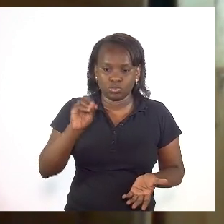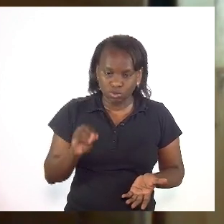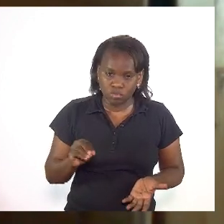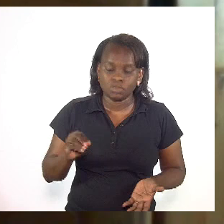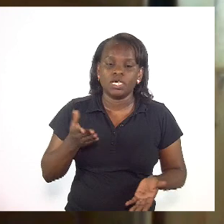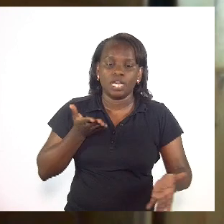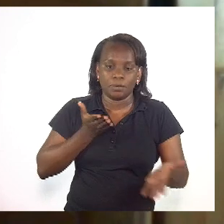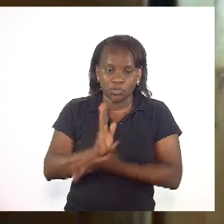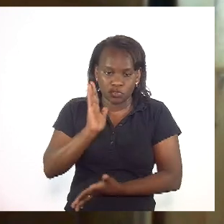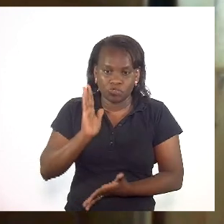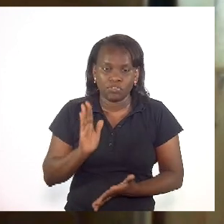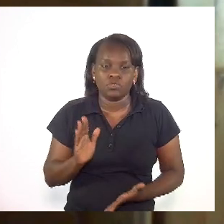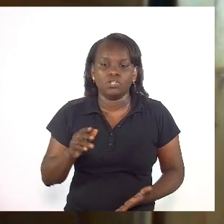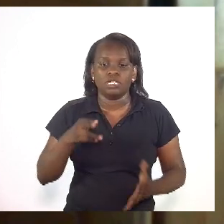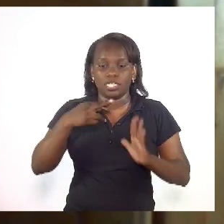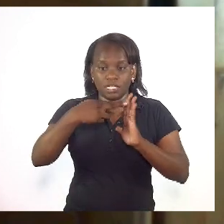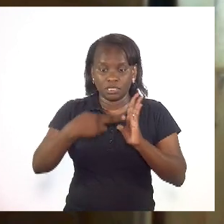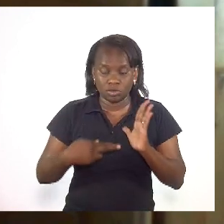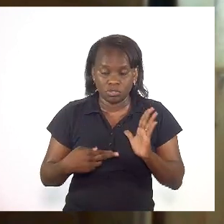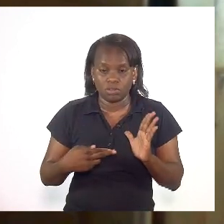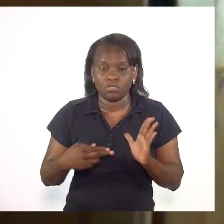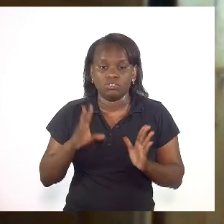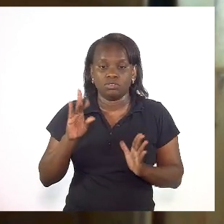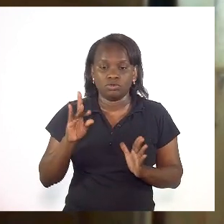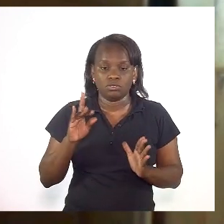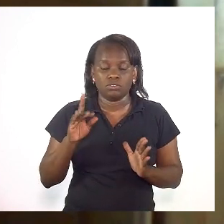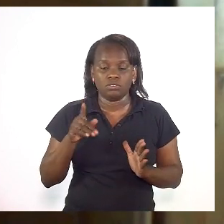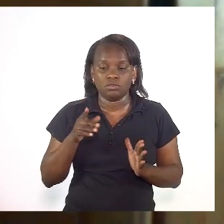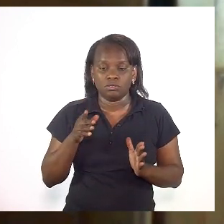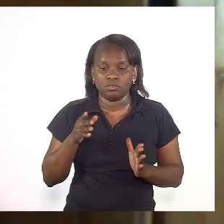aprovaram o relatório do digno